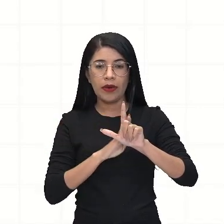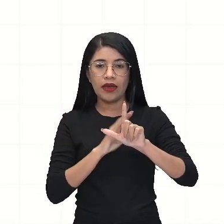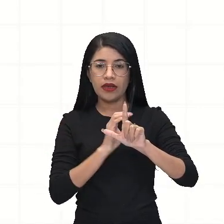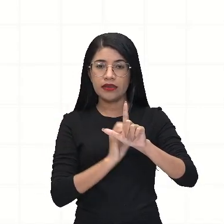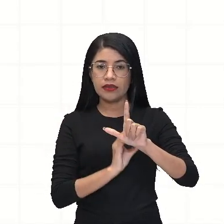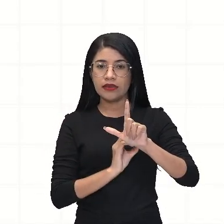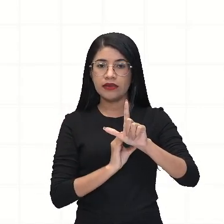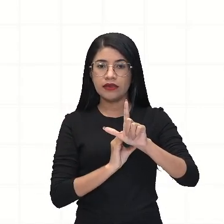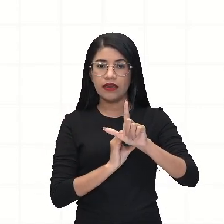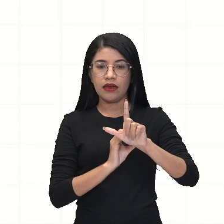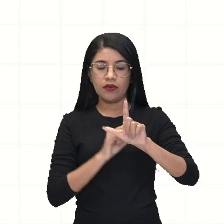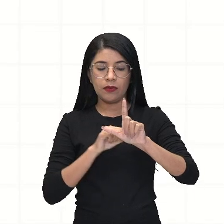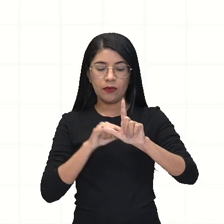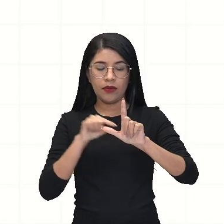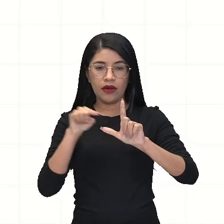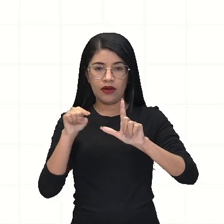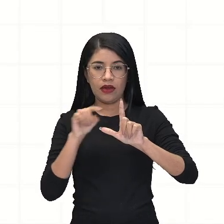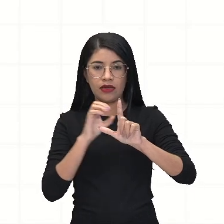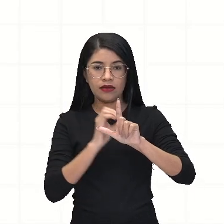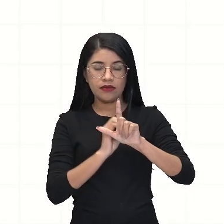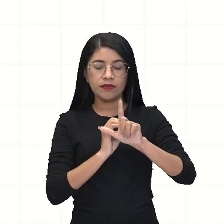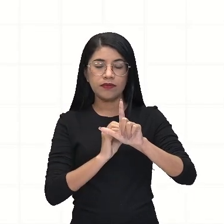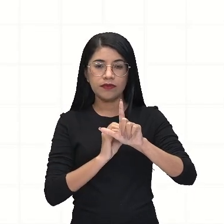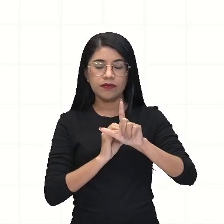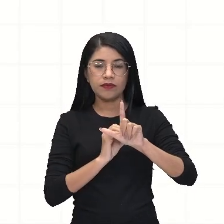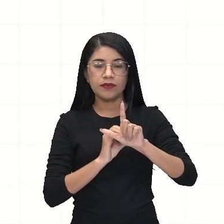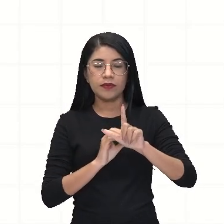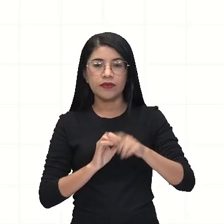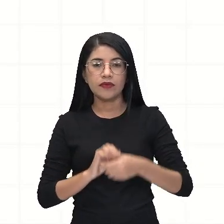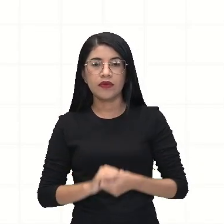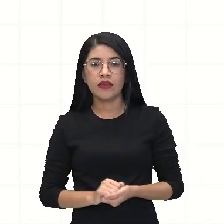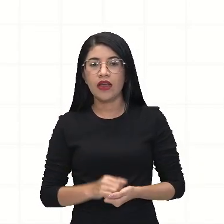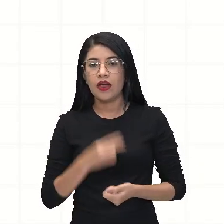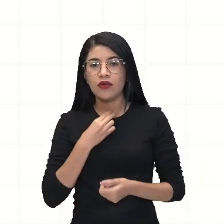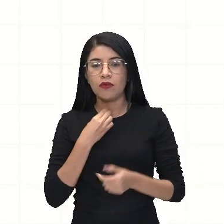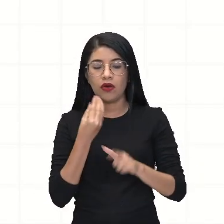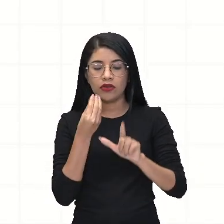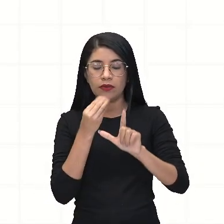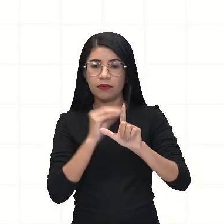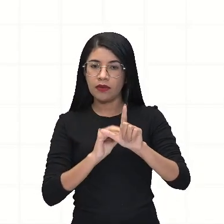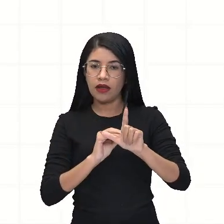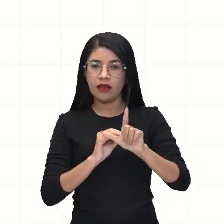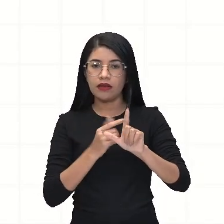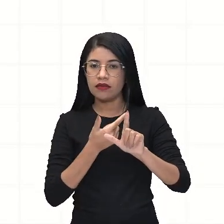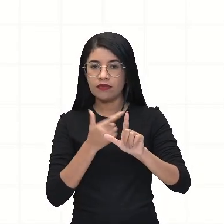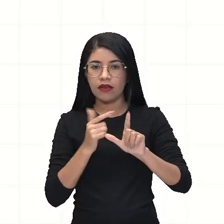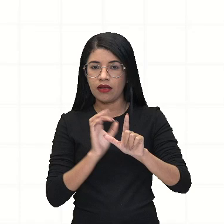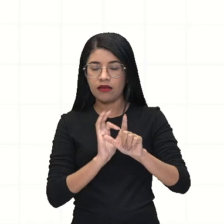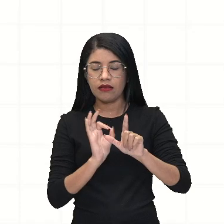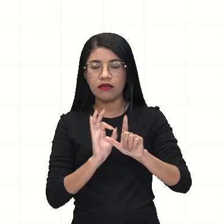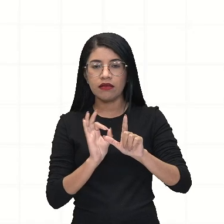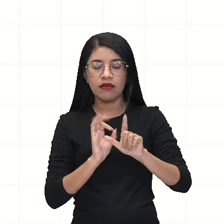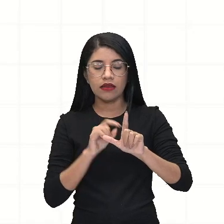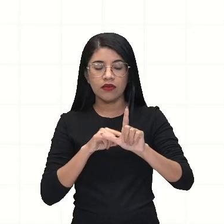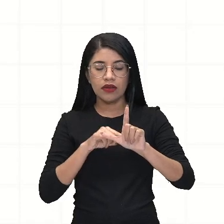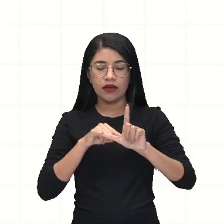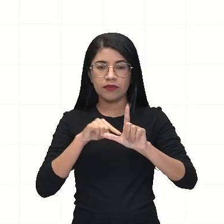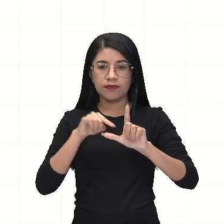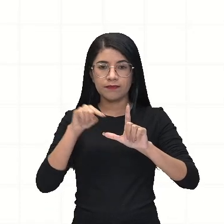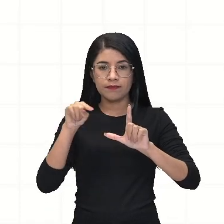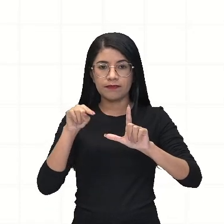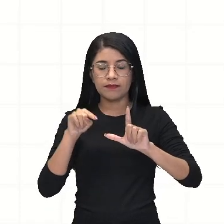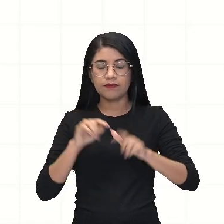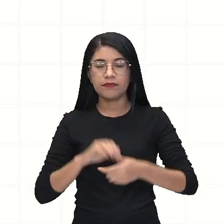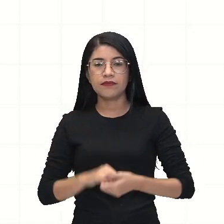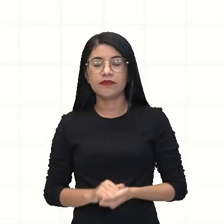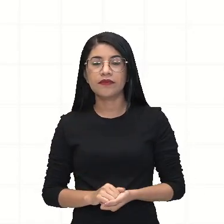né? Quando for zero, a gente não vai poder marcar nada aqui em cima desse eixo y, né? Então, o gráfico de